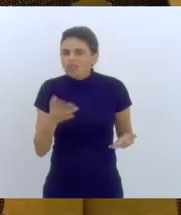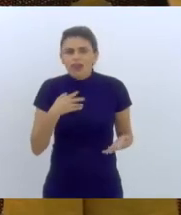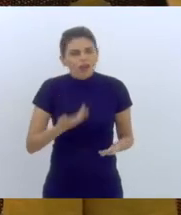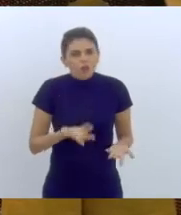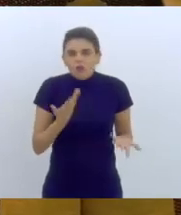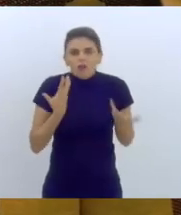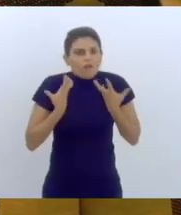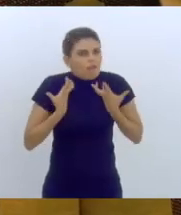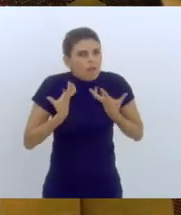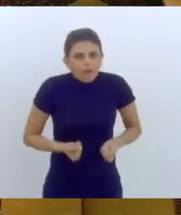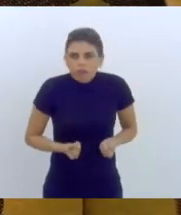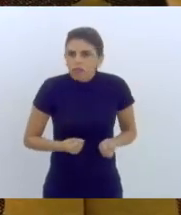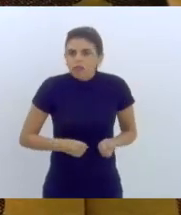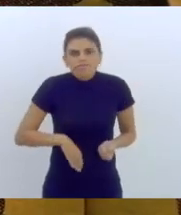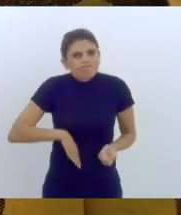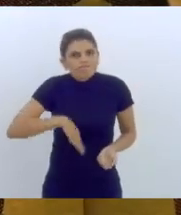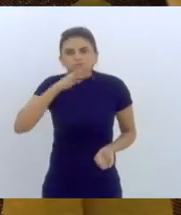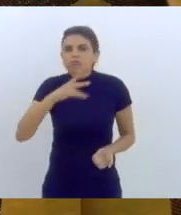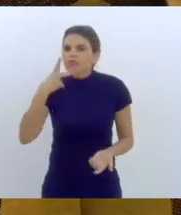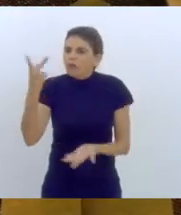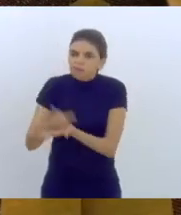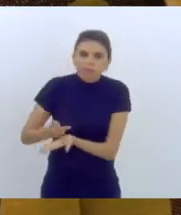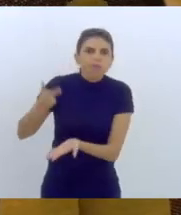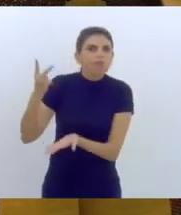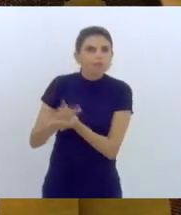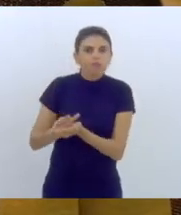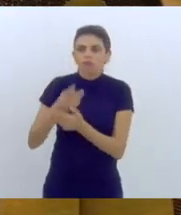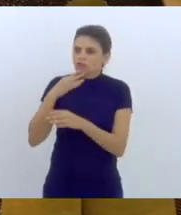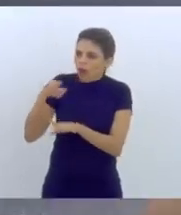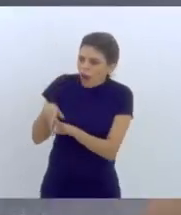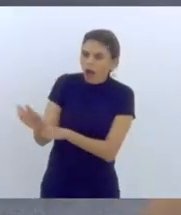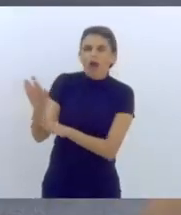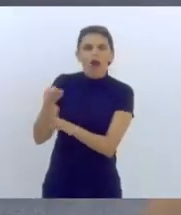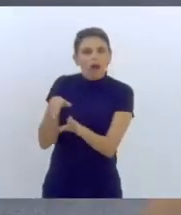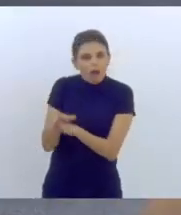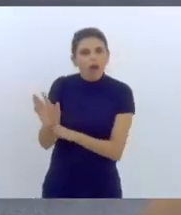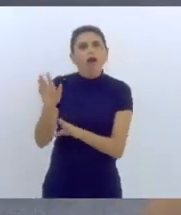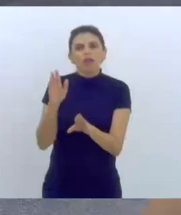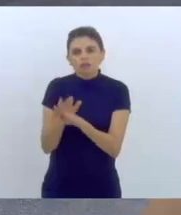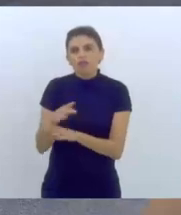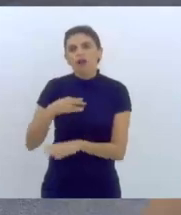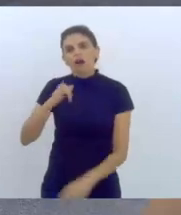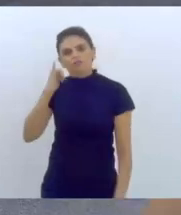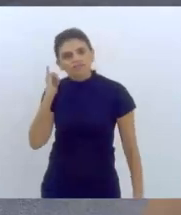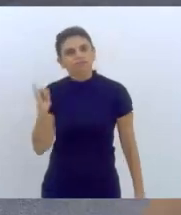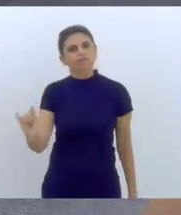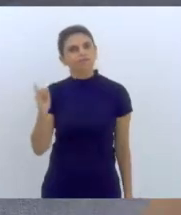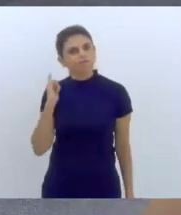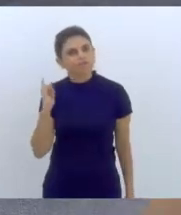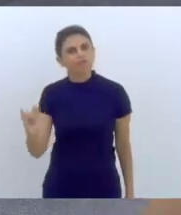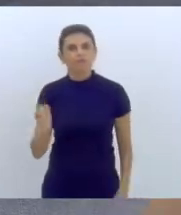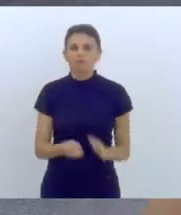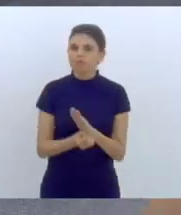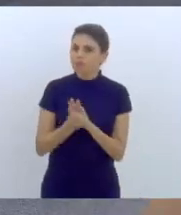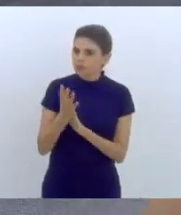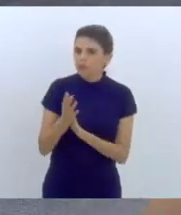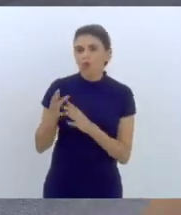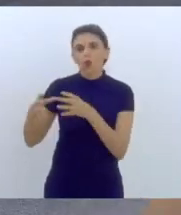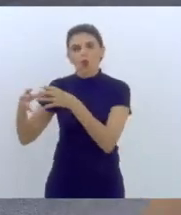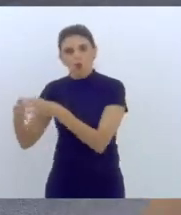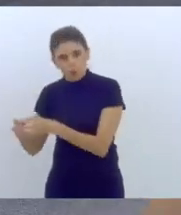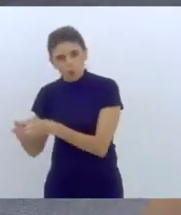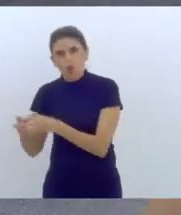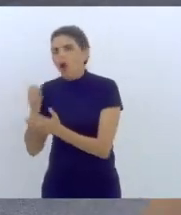não é obrigado a ficar observando e escutando o pessoal, tanto do nosso lado que